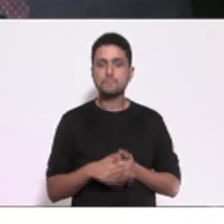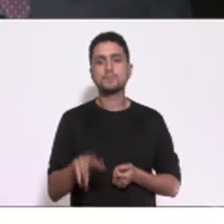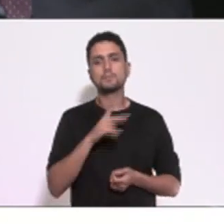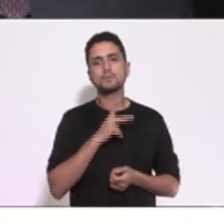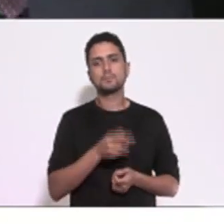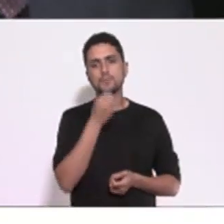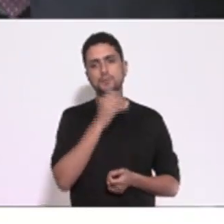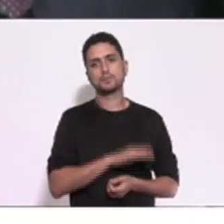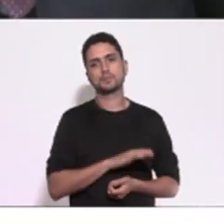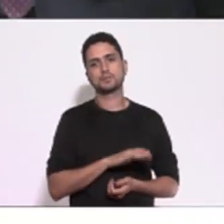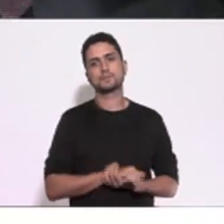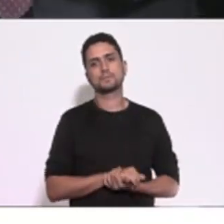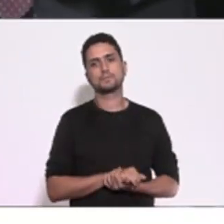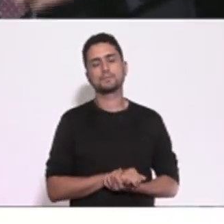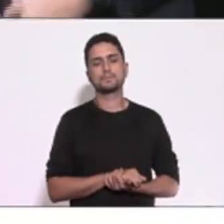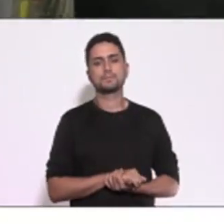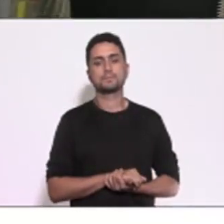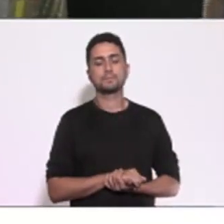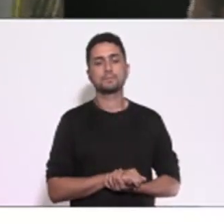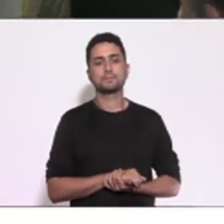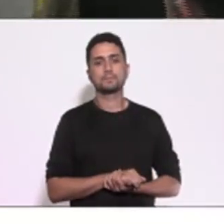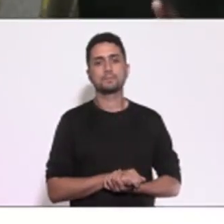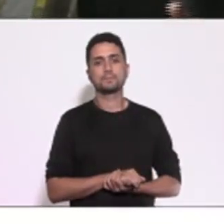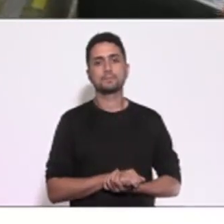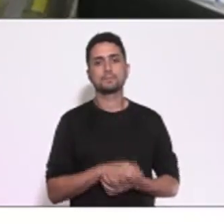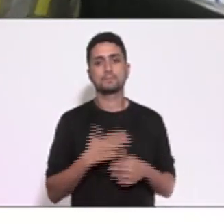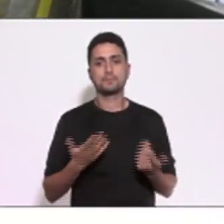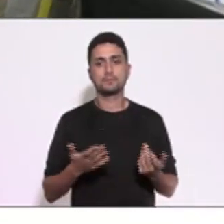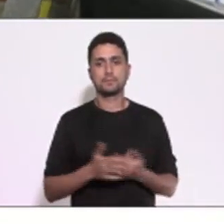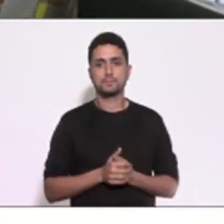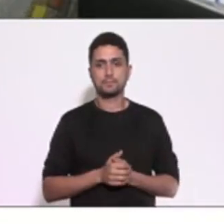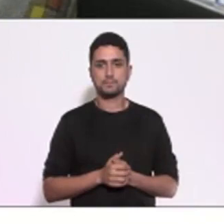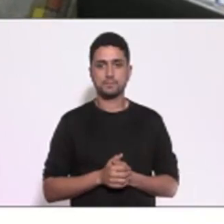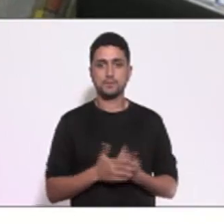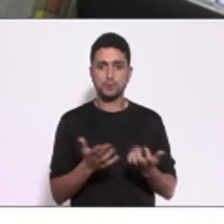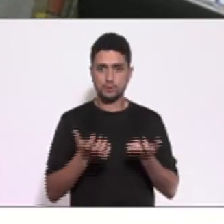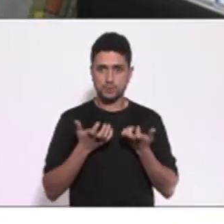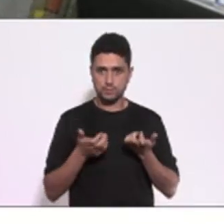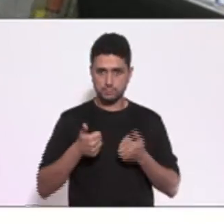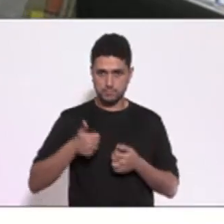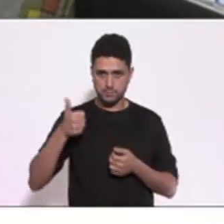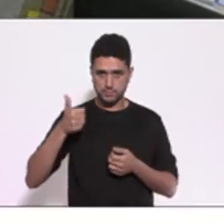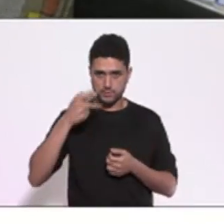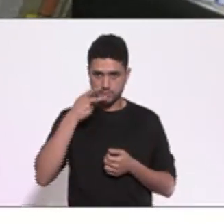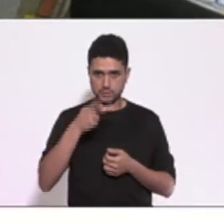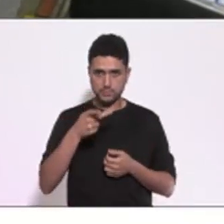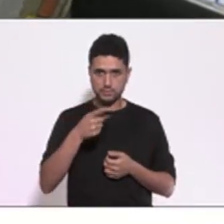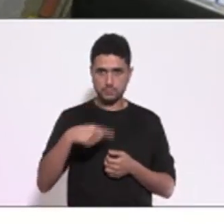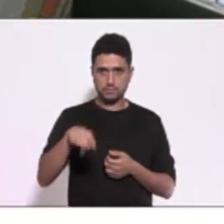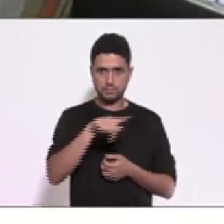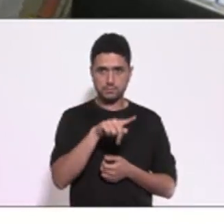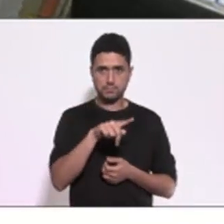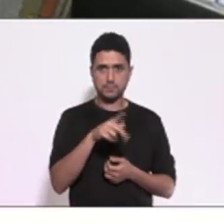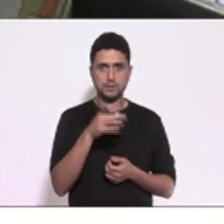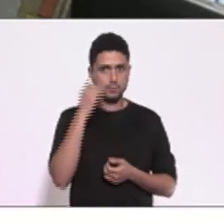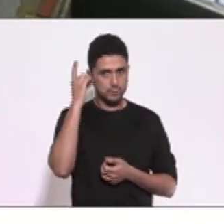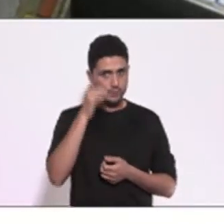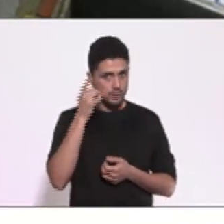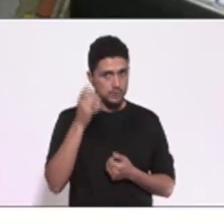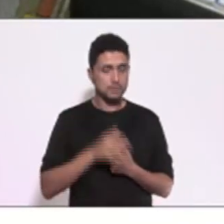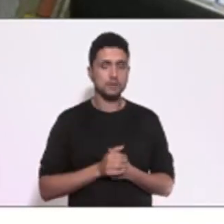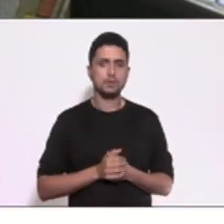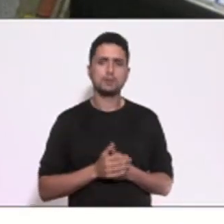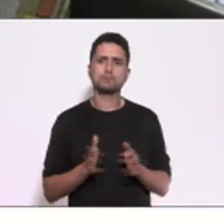Presidente, boa tarde. Primeiramente, eu gostaria de trazer aqui aos nossos colegas que não